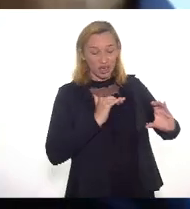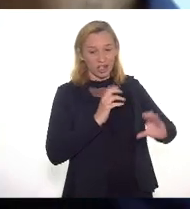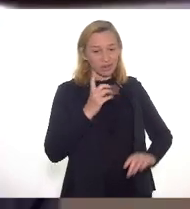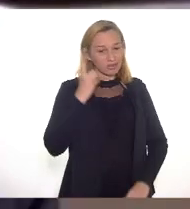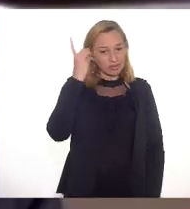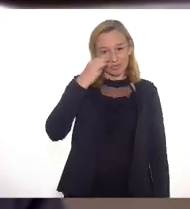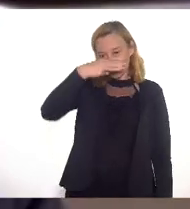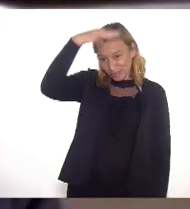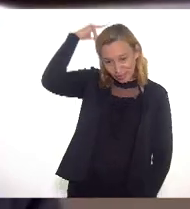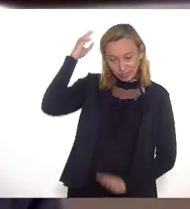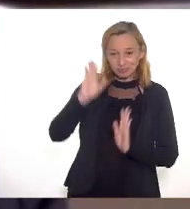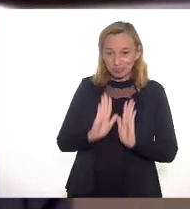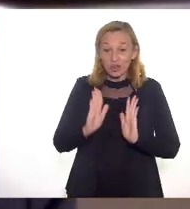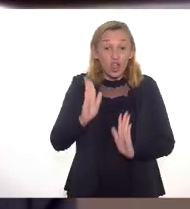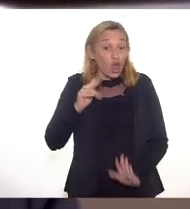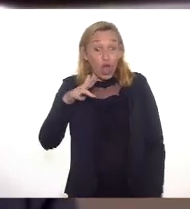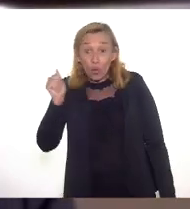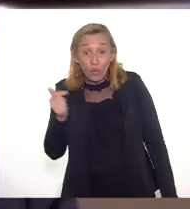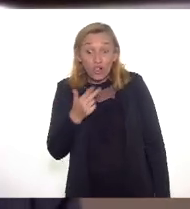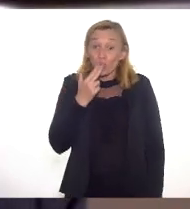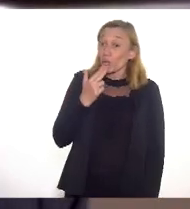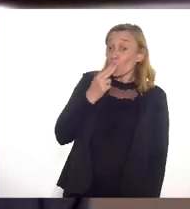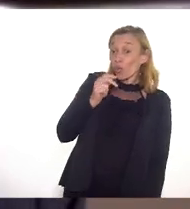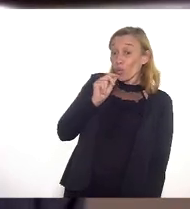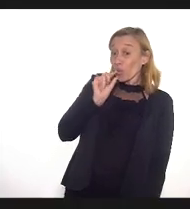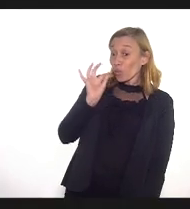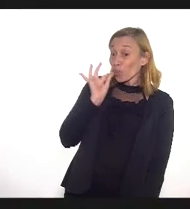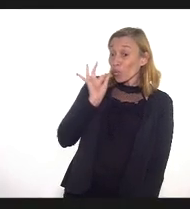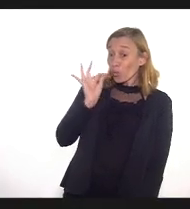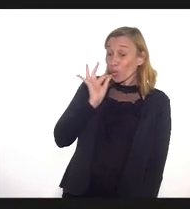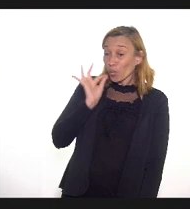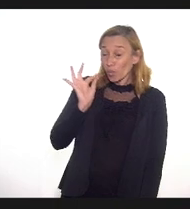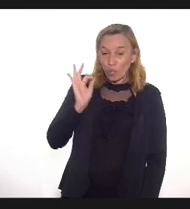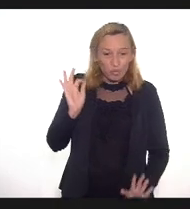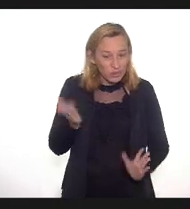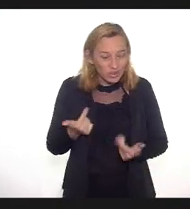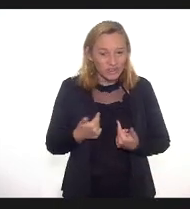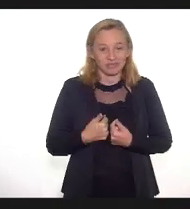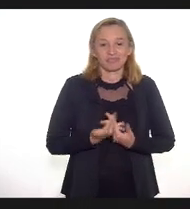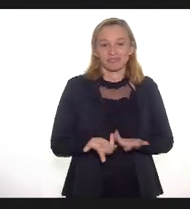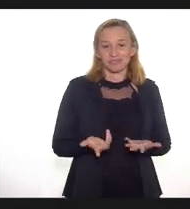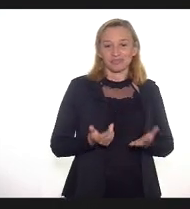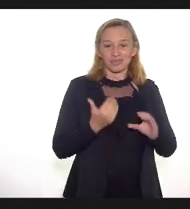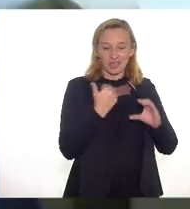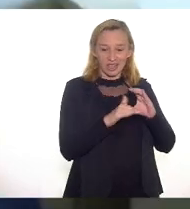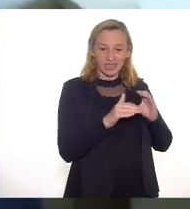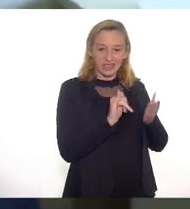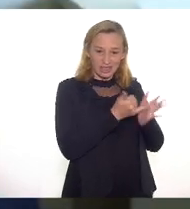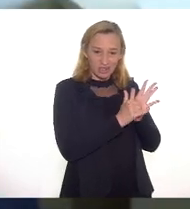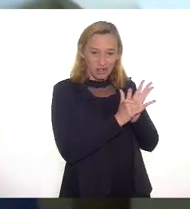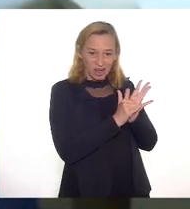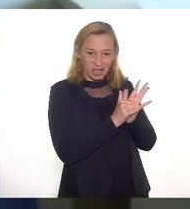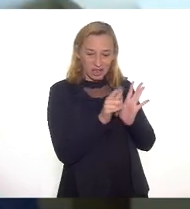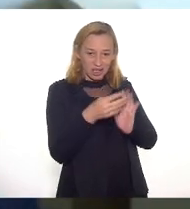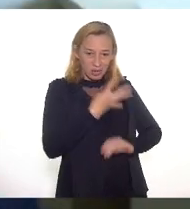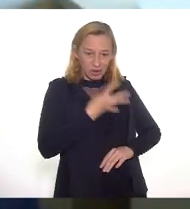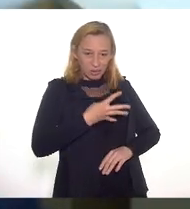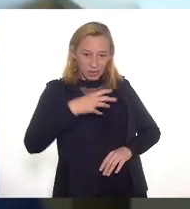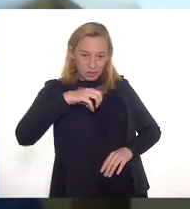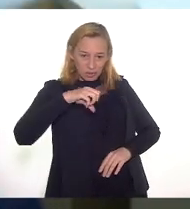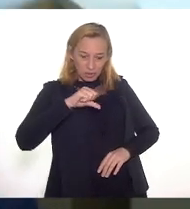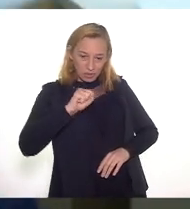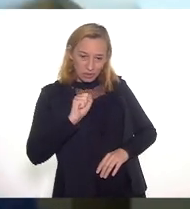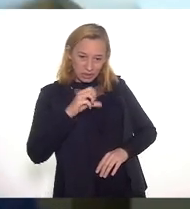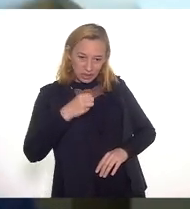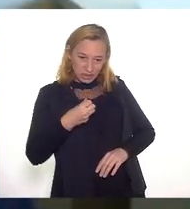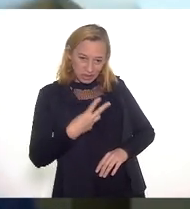Pacheco. Como eu nunca fumei... Nem já enviei, carro. Luiz. Está no teu celular. O 4485? Isso, está no teu